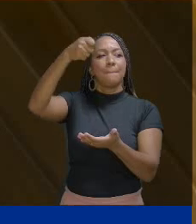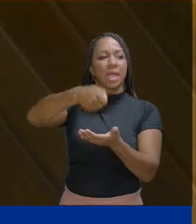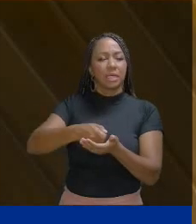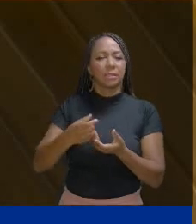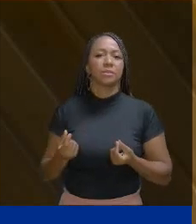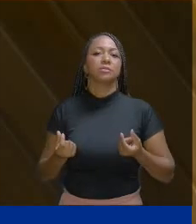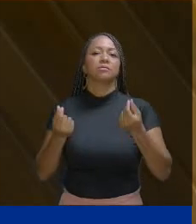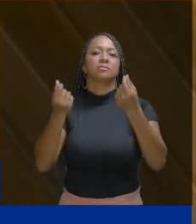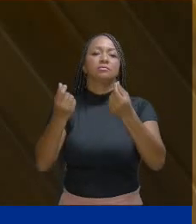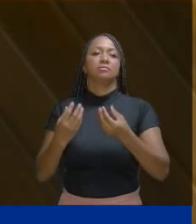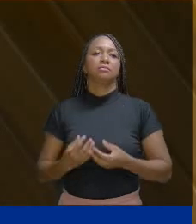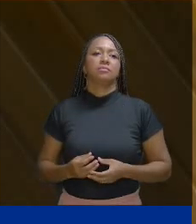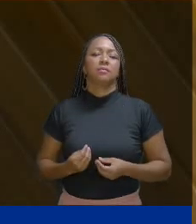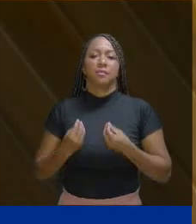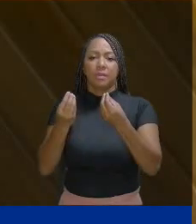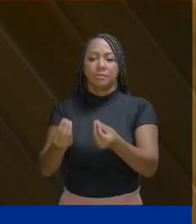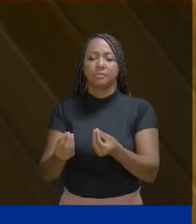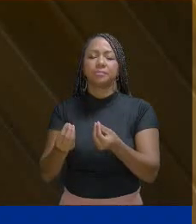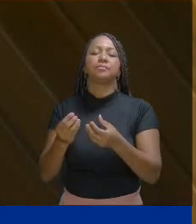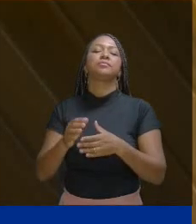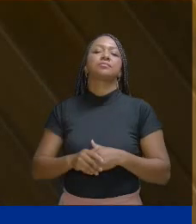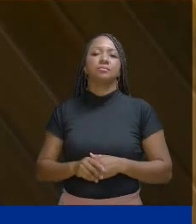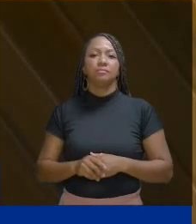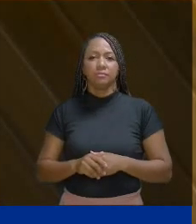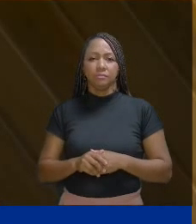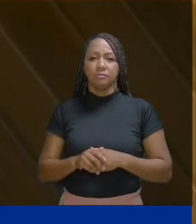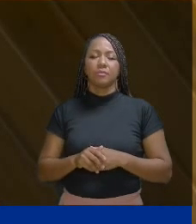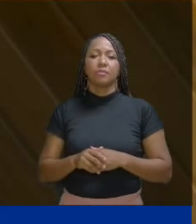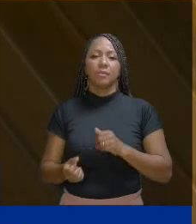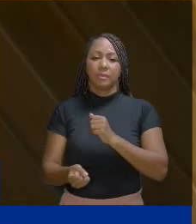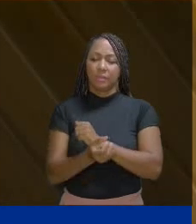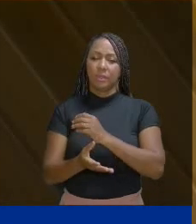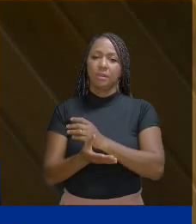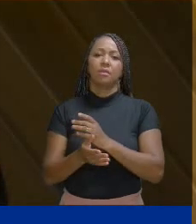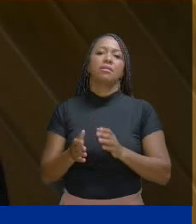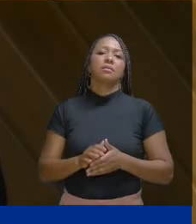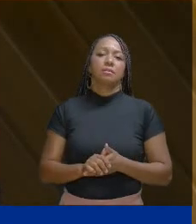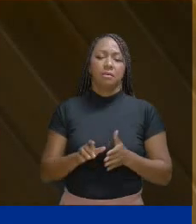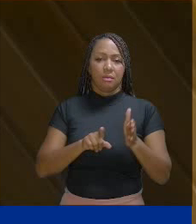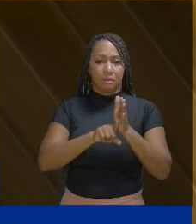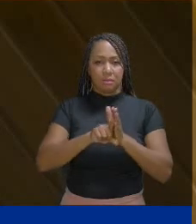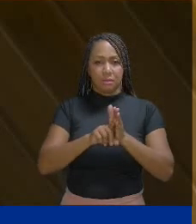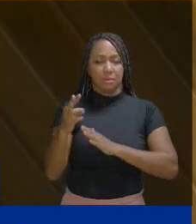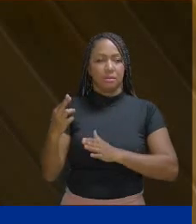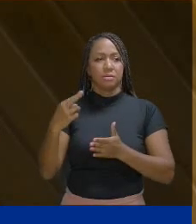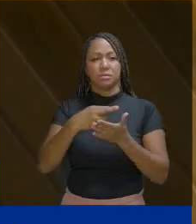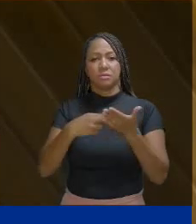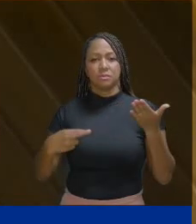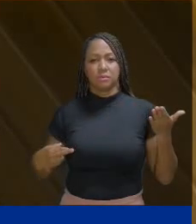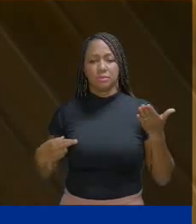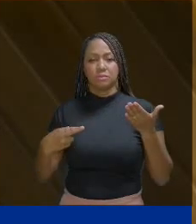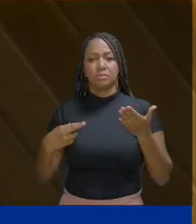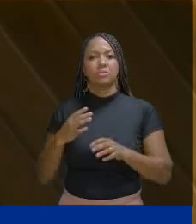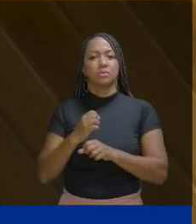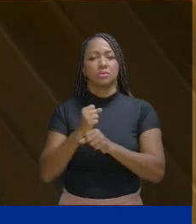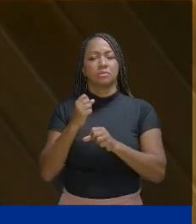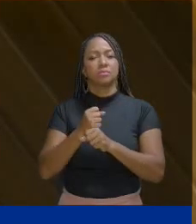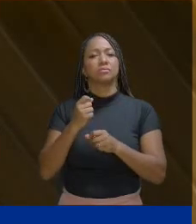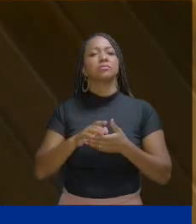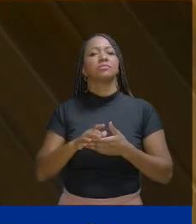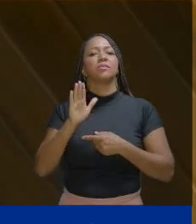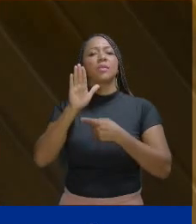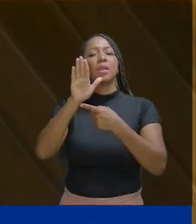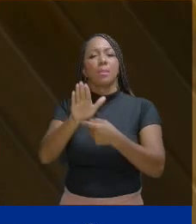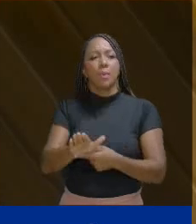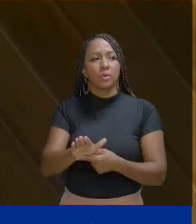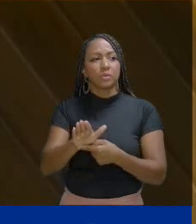de valores e oferecimento de vantagens. O relatório de análise do conteúdo digital